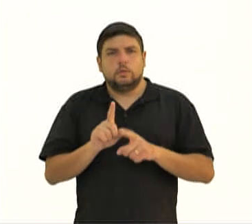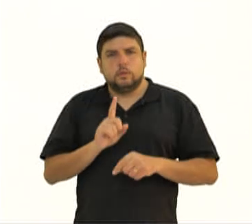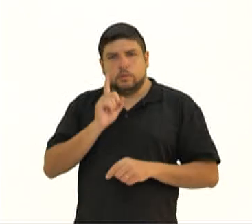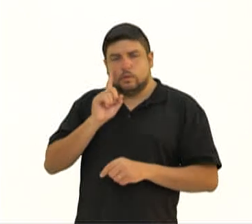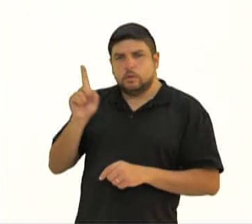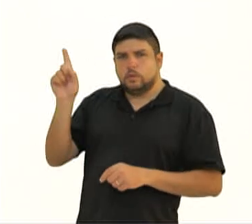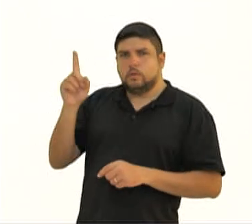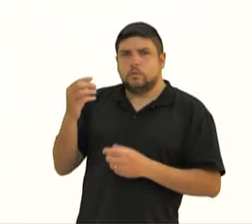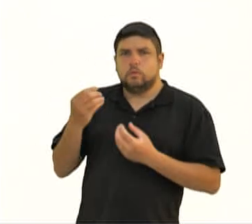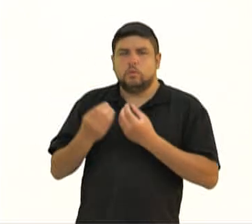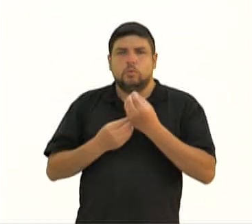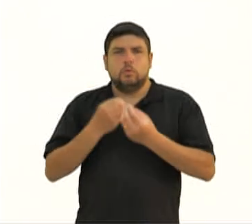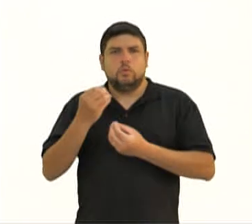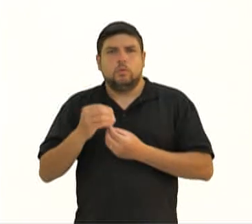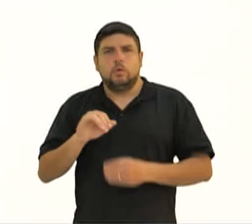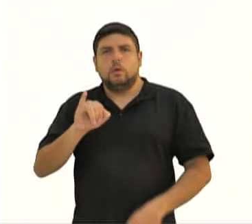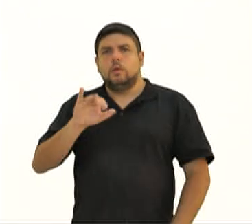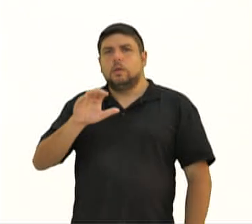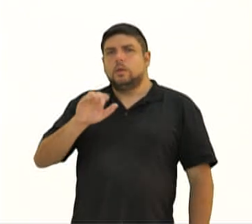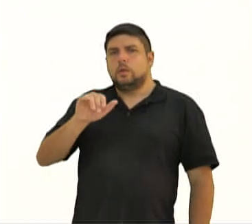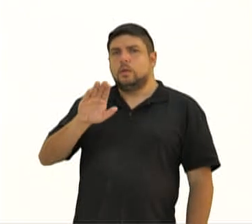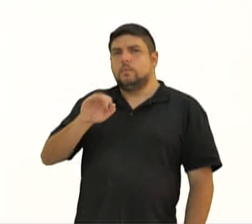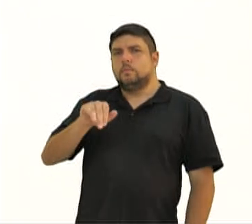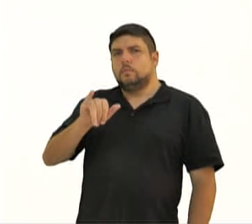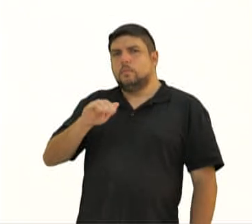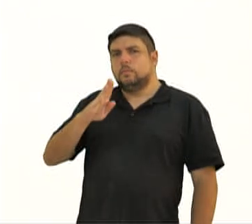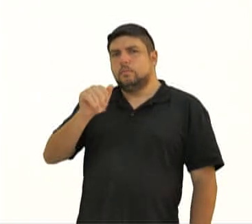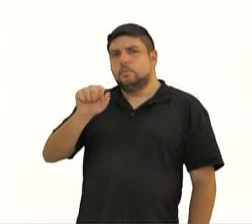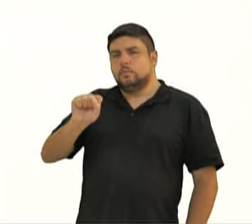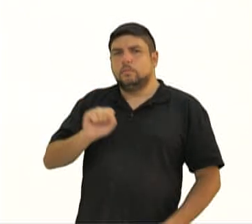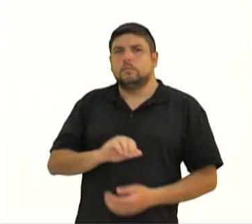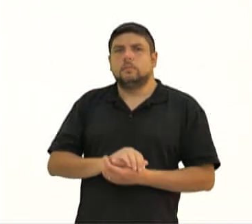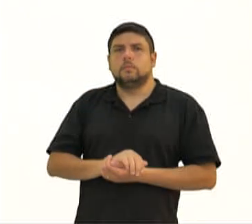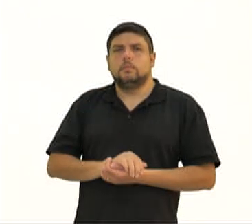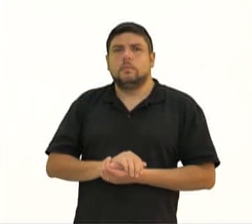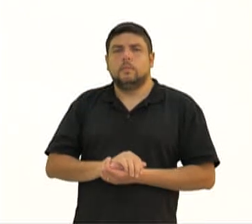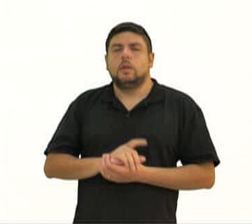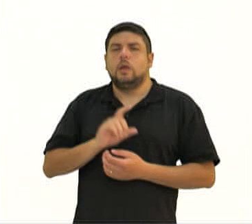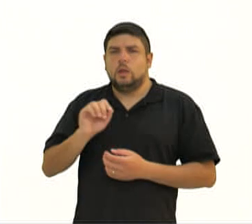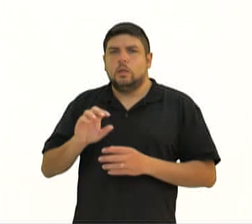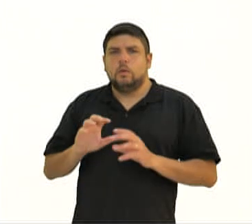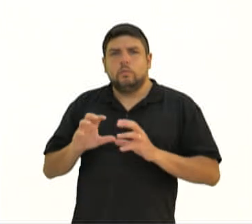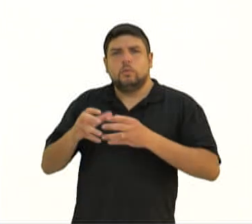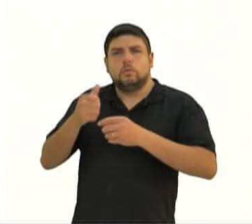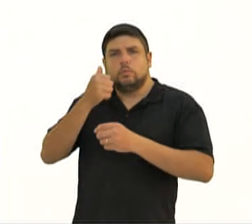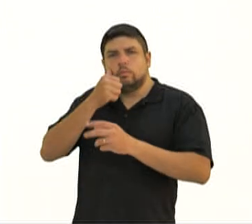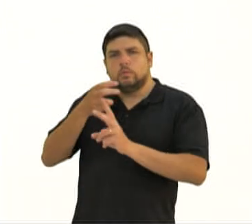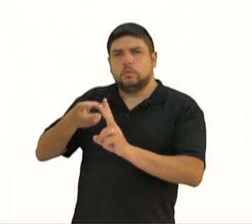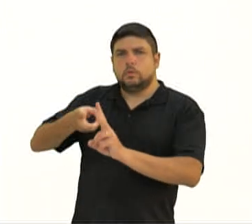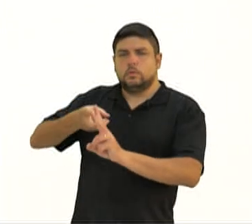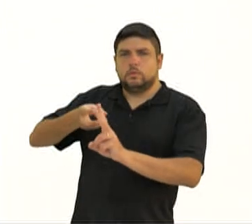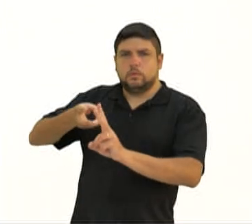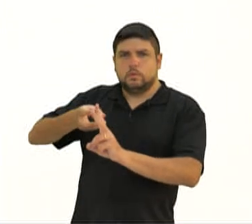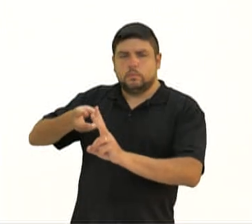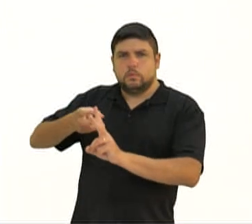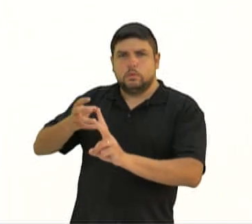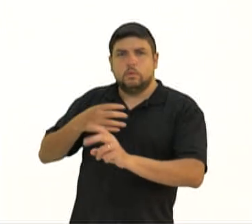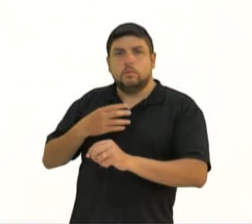pelas Icamiabas. São as índias que moravam e conhecida